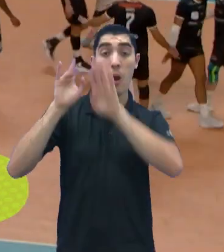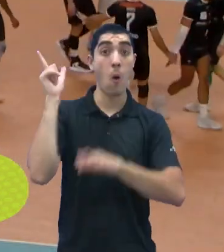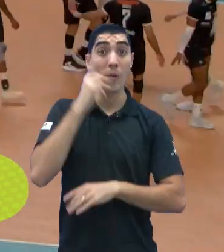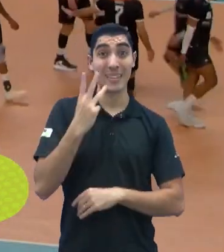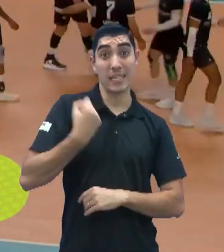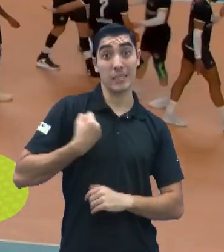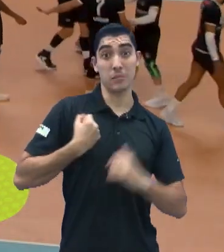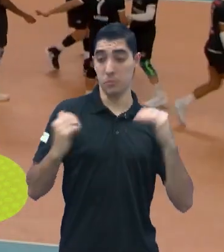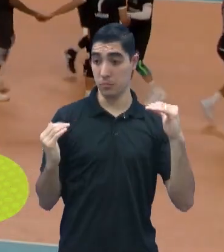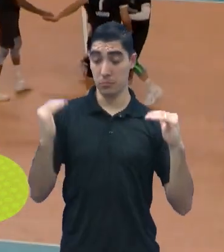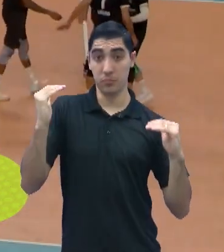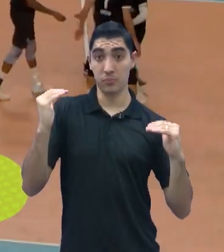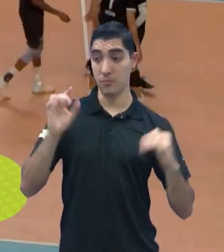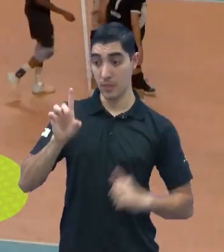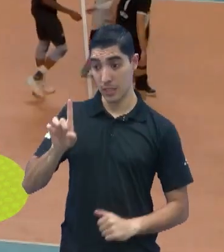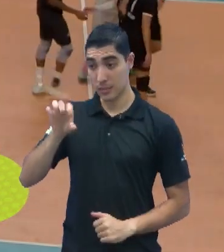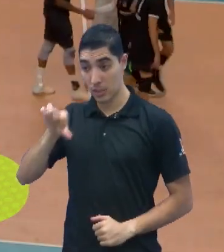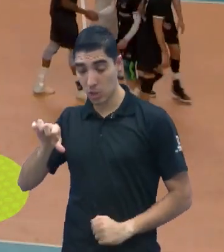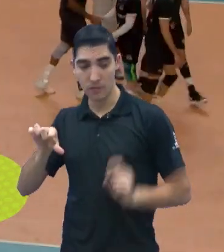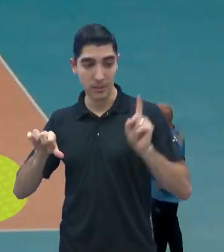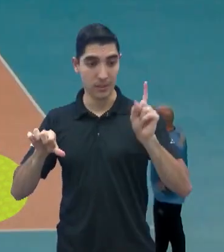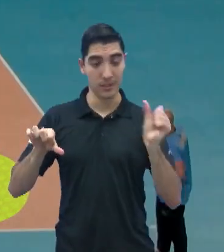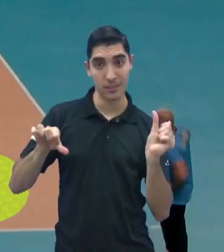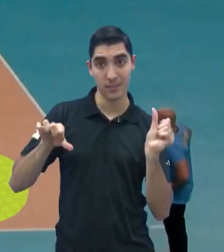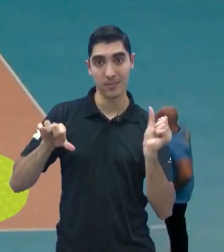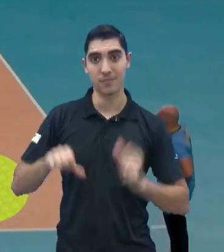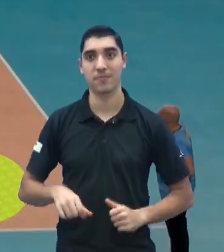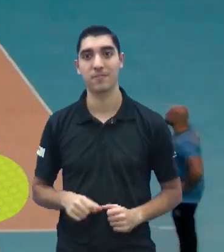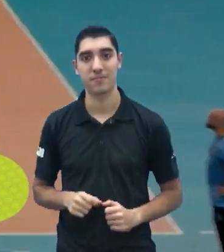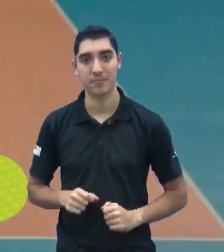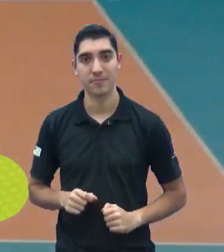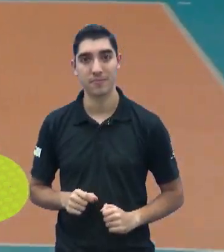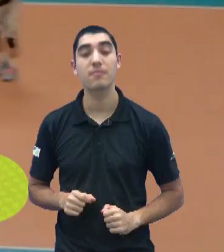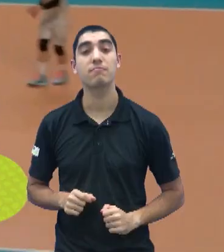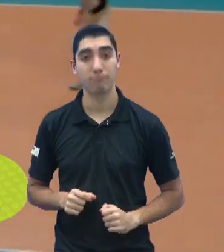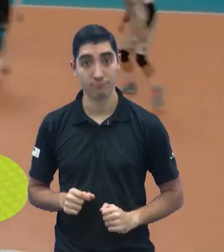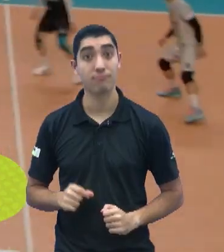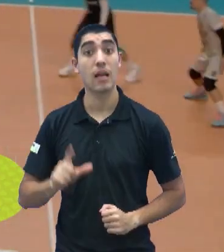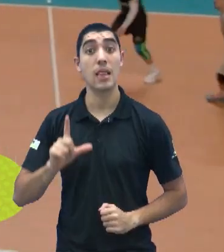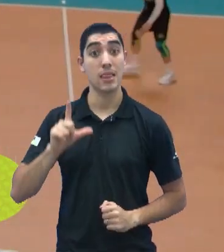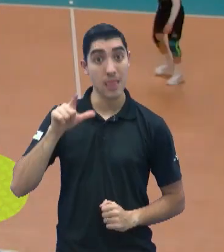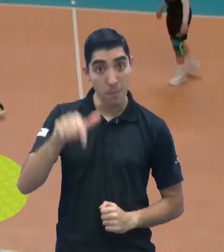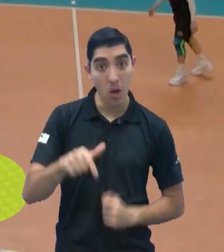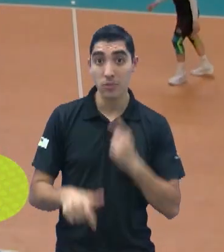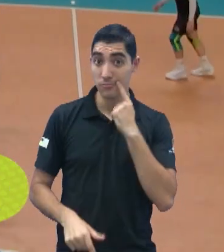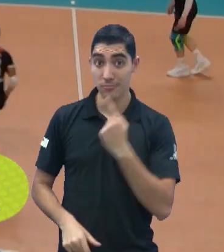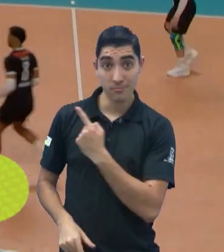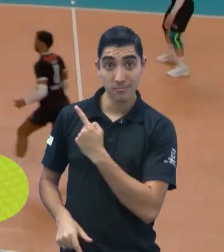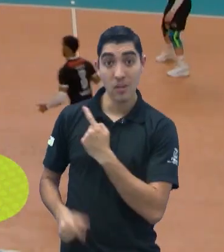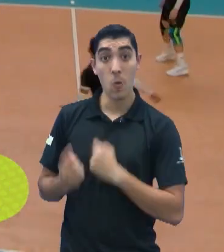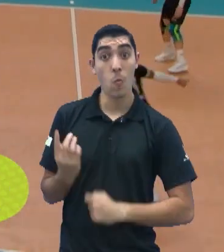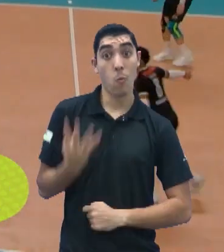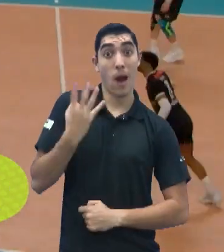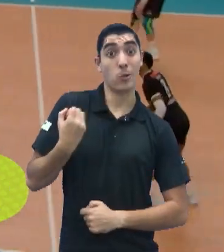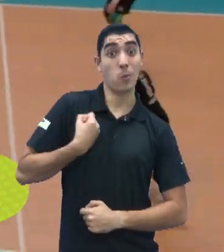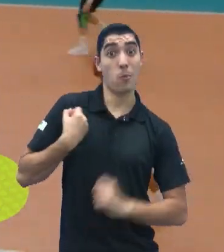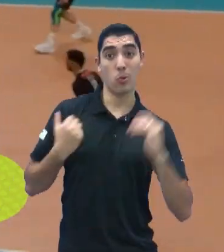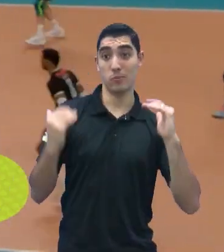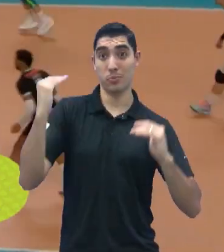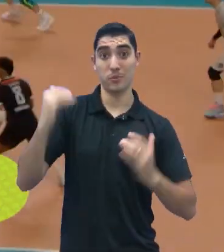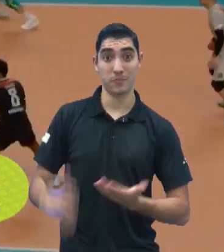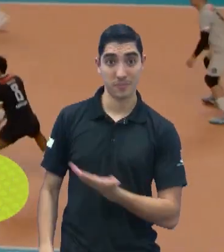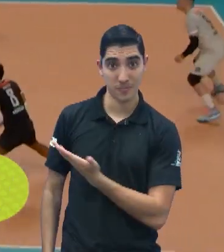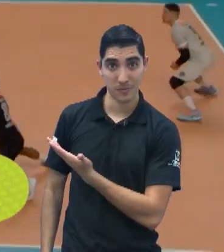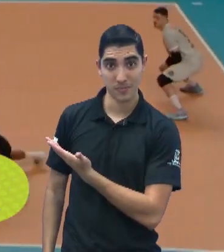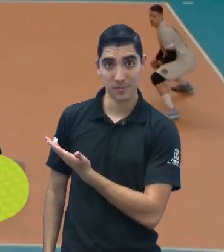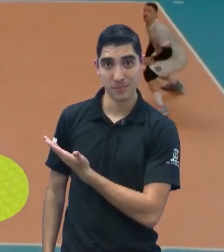José, 19-16. E os 3 à frente aumentaram para 4 pontos de vantagem em mais